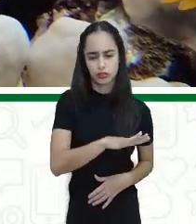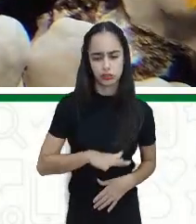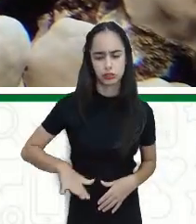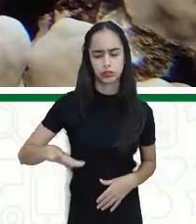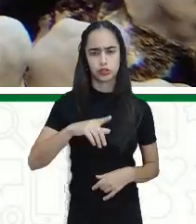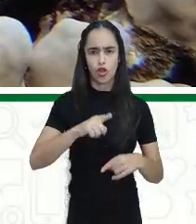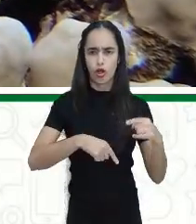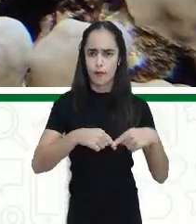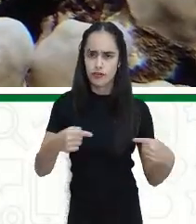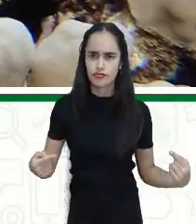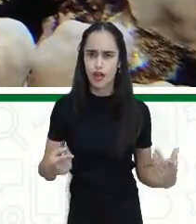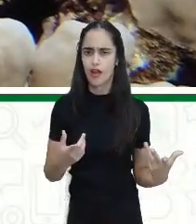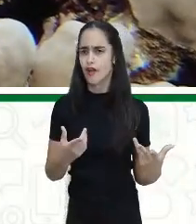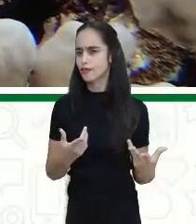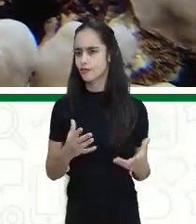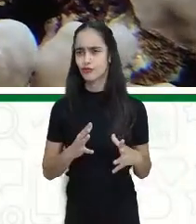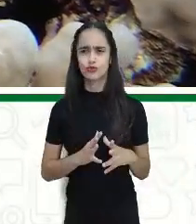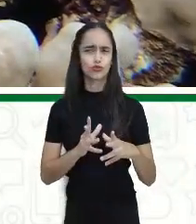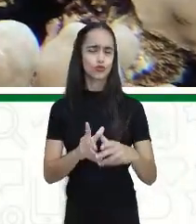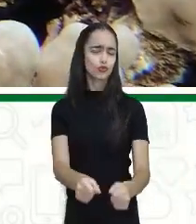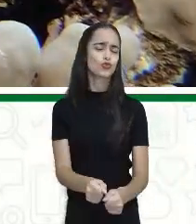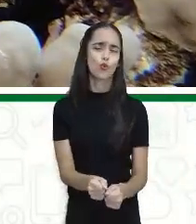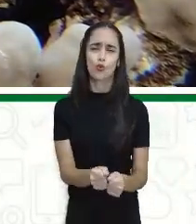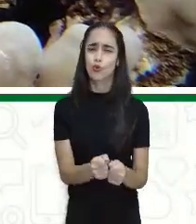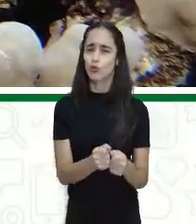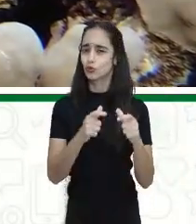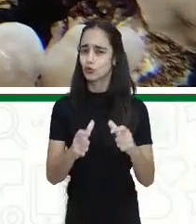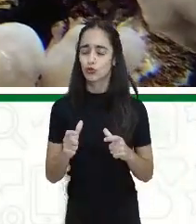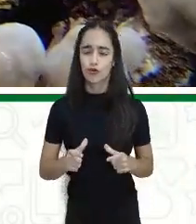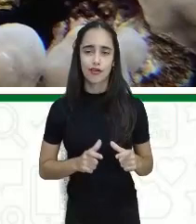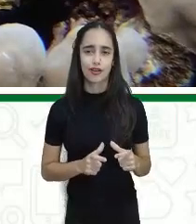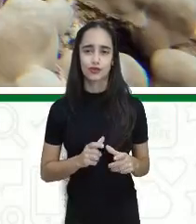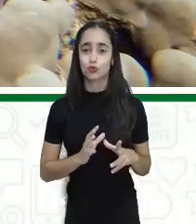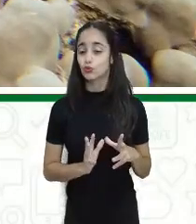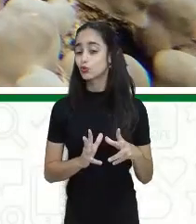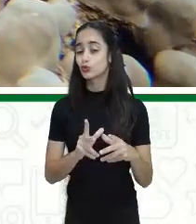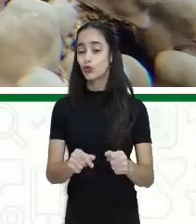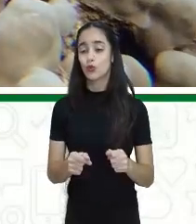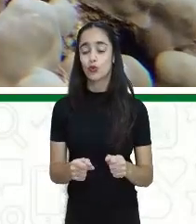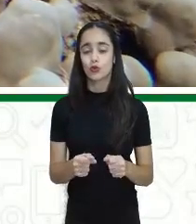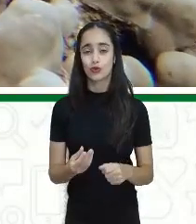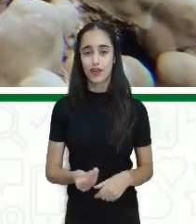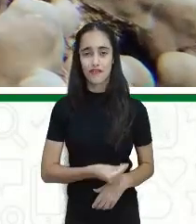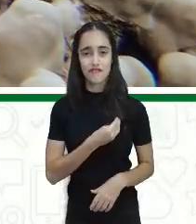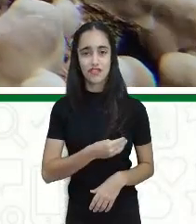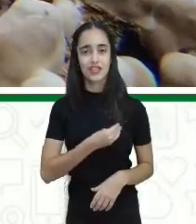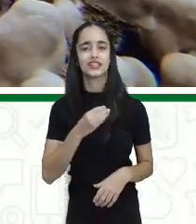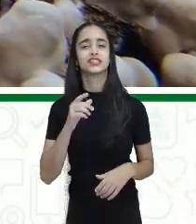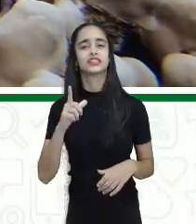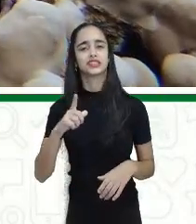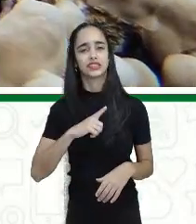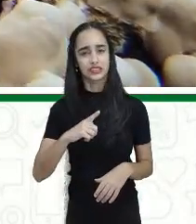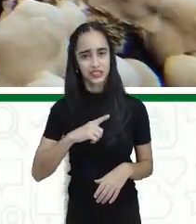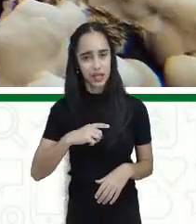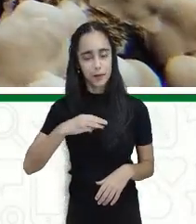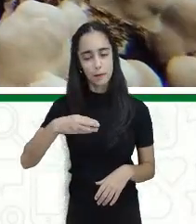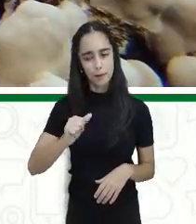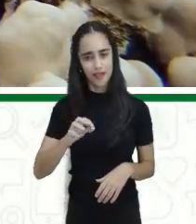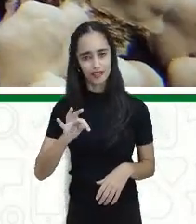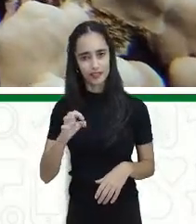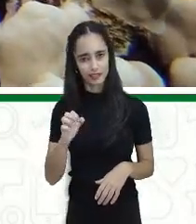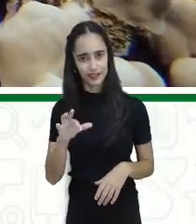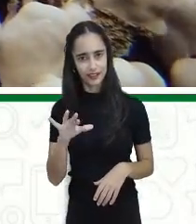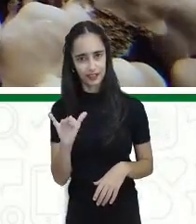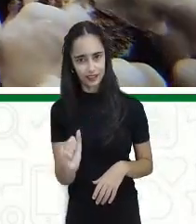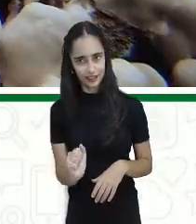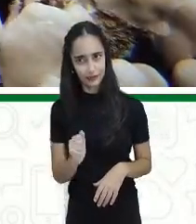objetos, enfim, tudo que existe possui matéria. Eu estou mostrando aí na